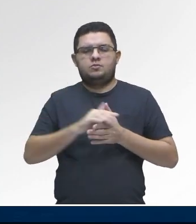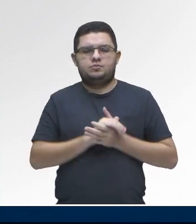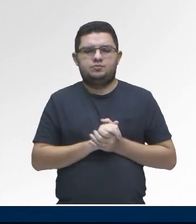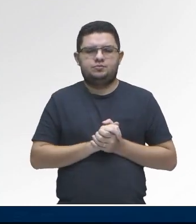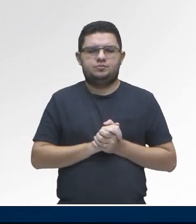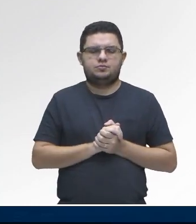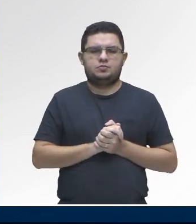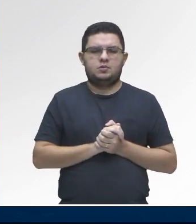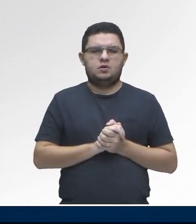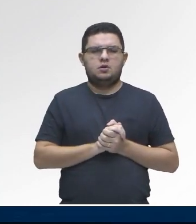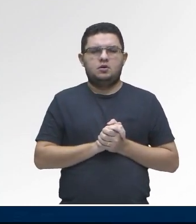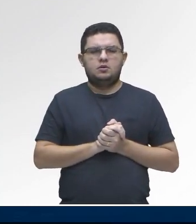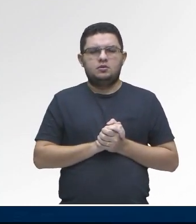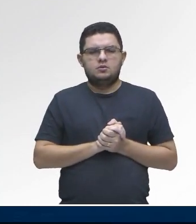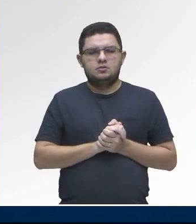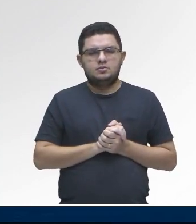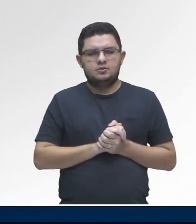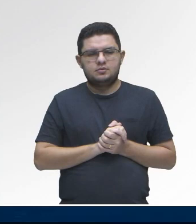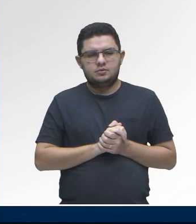Vamos ver mais um exemplo aqui.